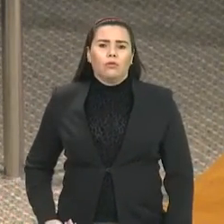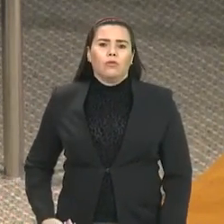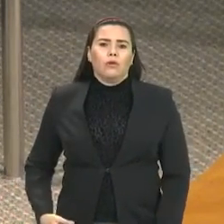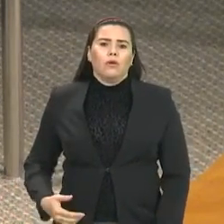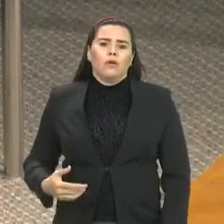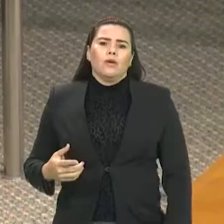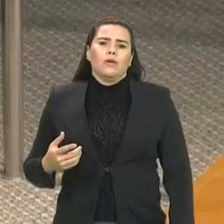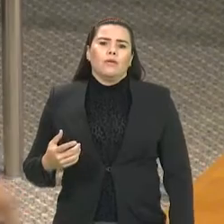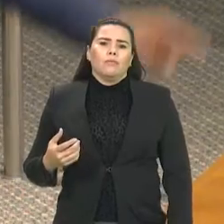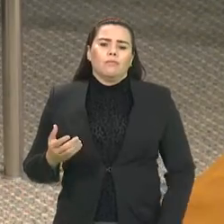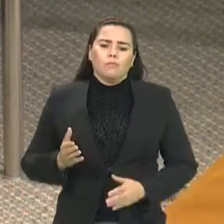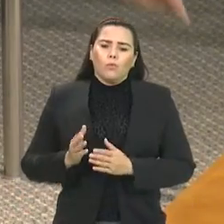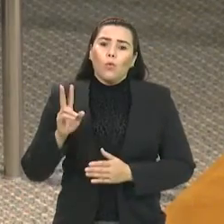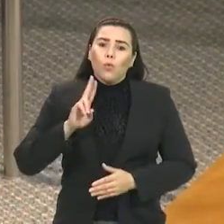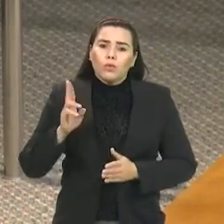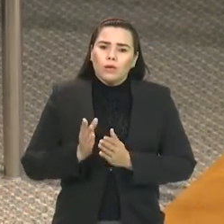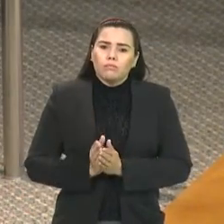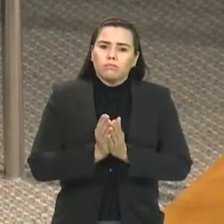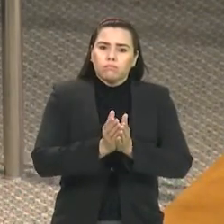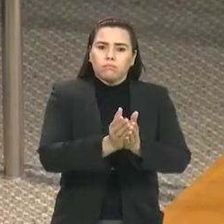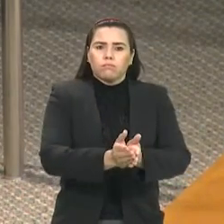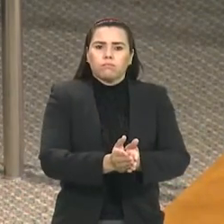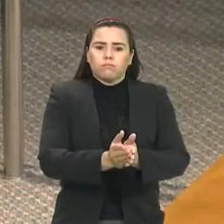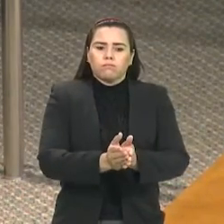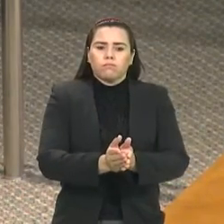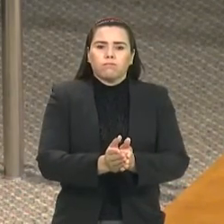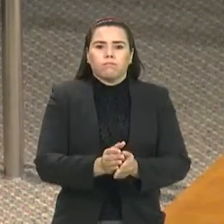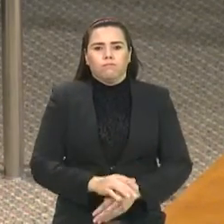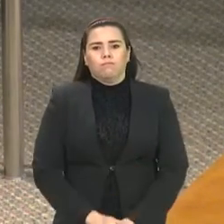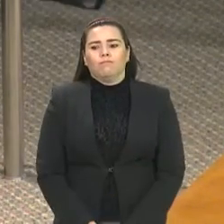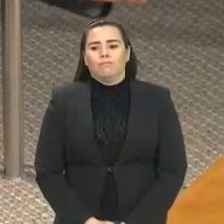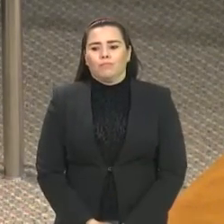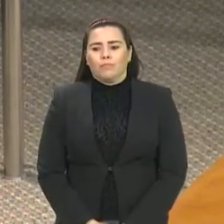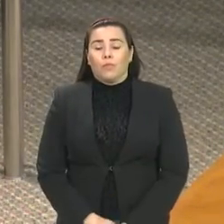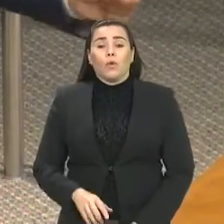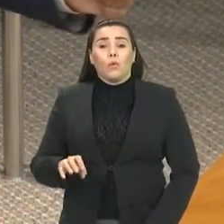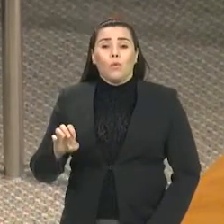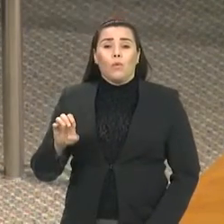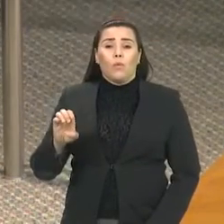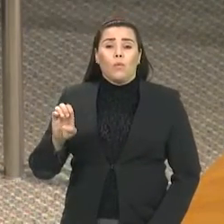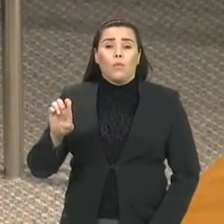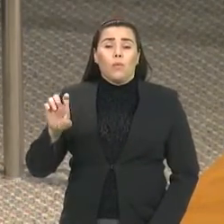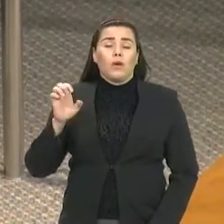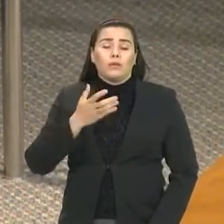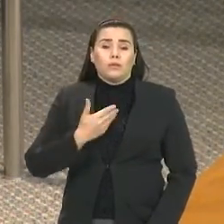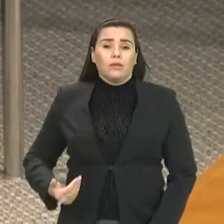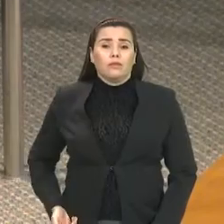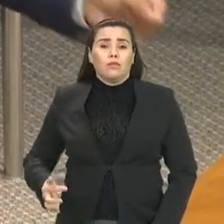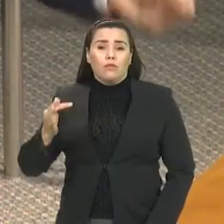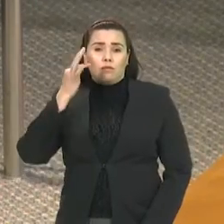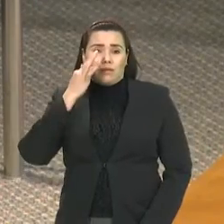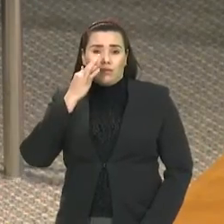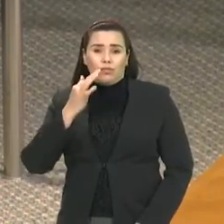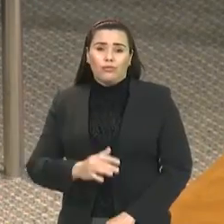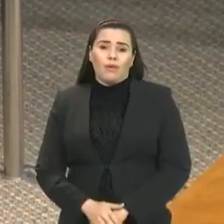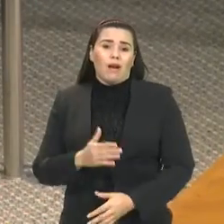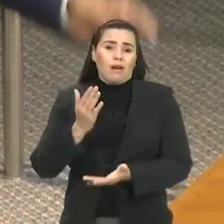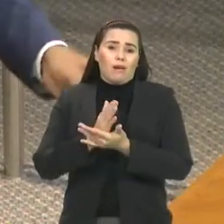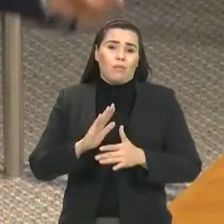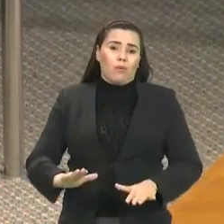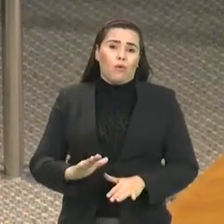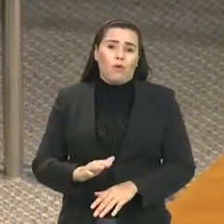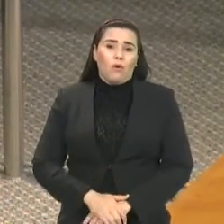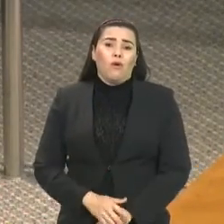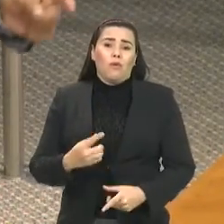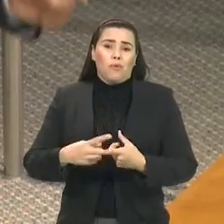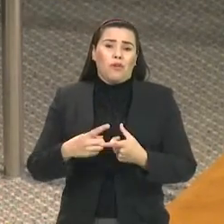pela população da Baixada Maranhense. Ele destruiu, o ex-governador Flavinho destruiu o sistema de FEM no estado do Maranhão. Com a sua